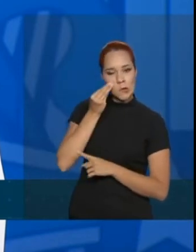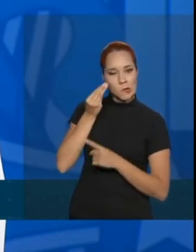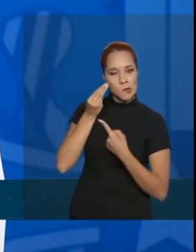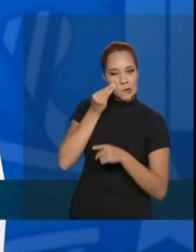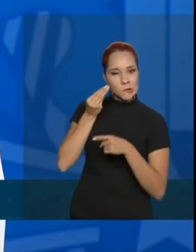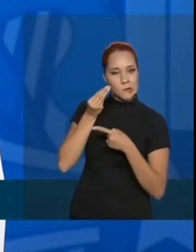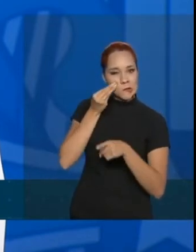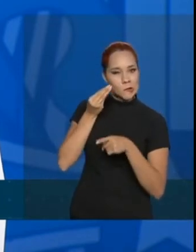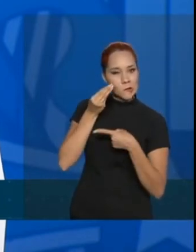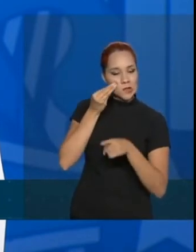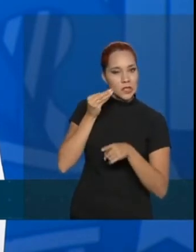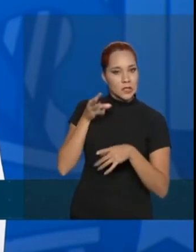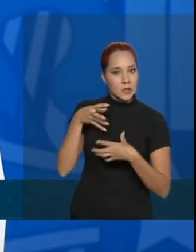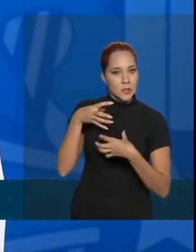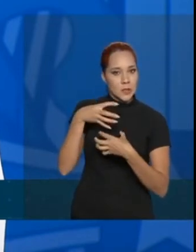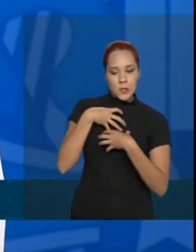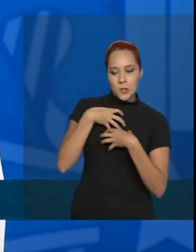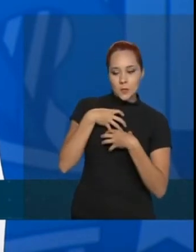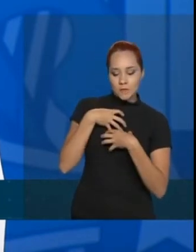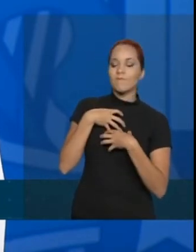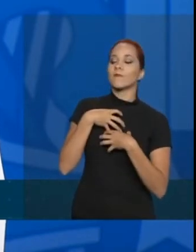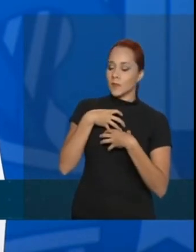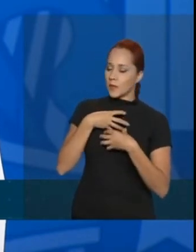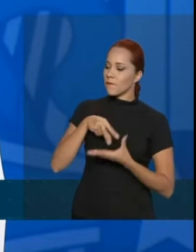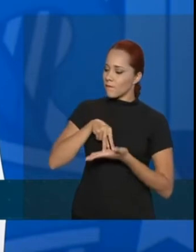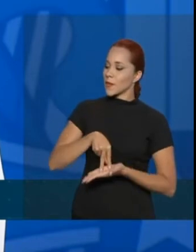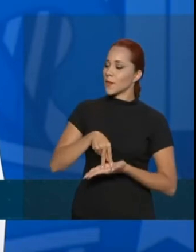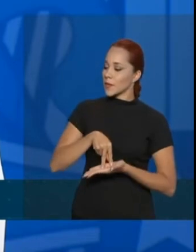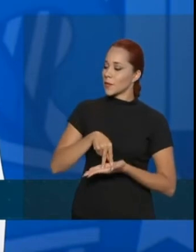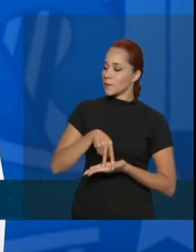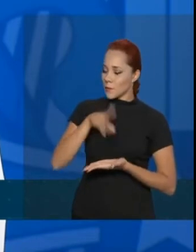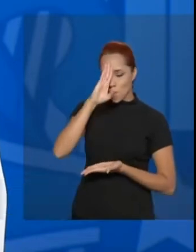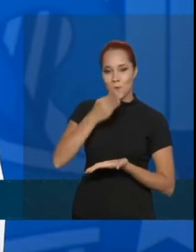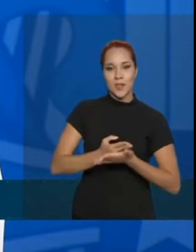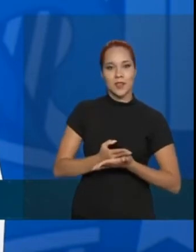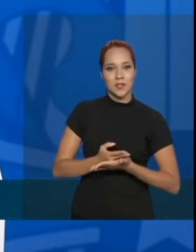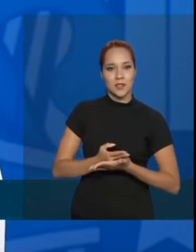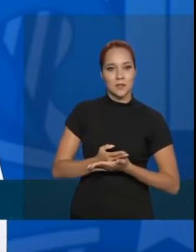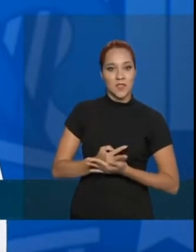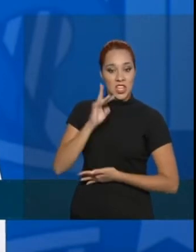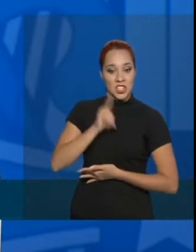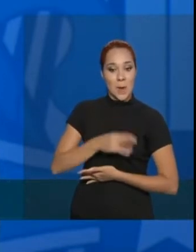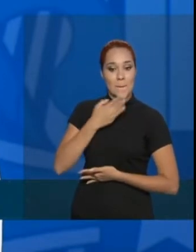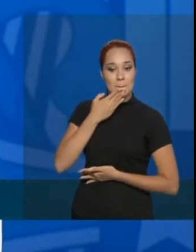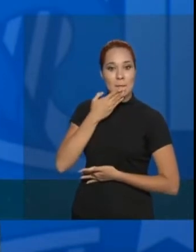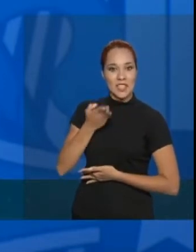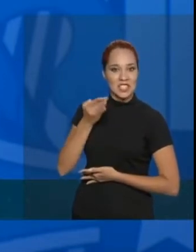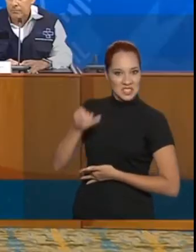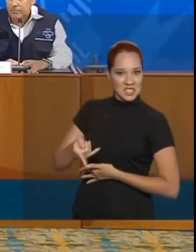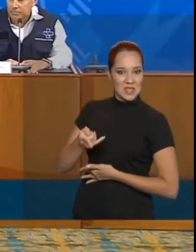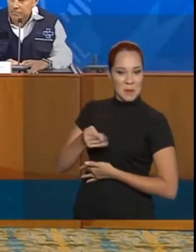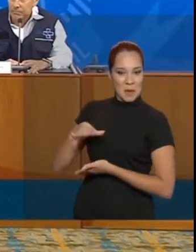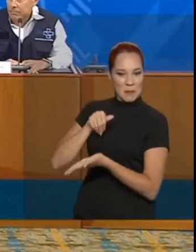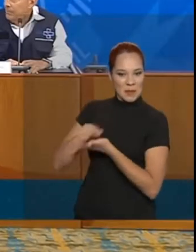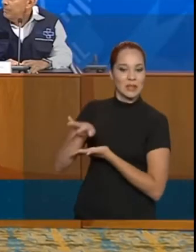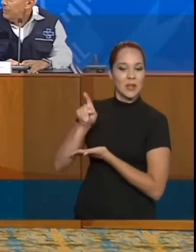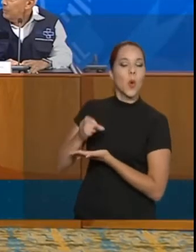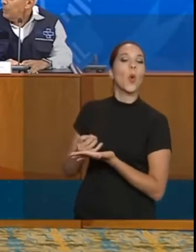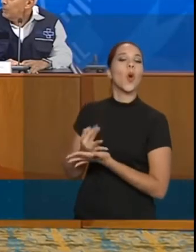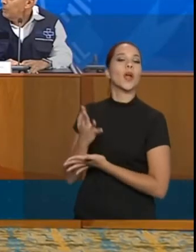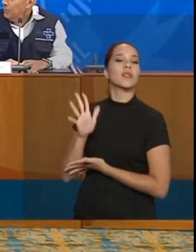sentiu no outro firmeza. Já pediram a cabeça do Gabardo para mim? Quantas vezes, Gabardo?